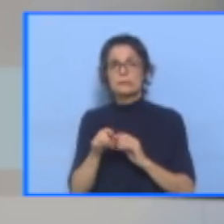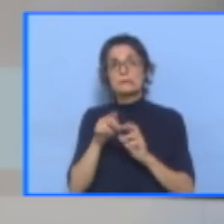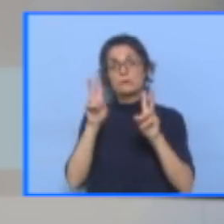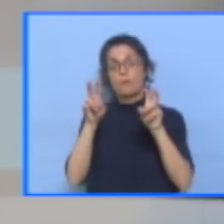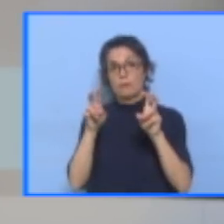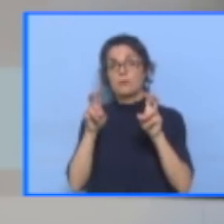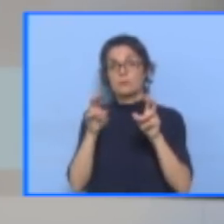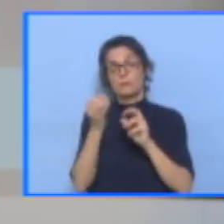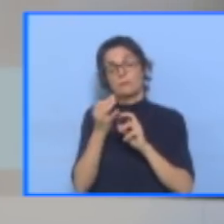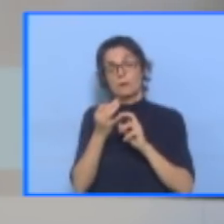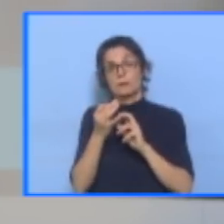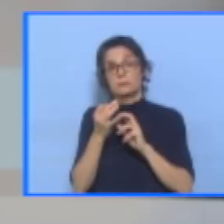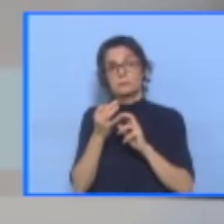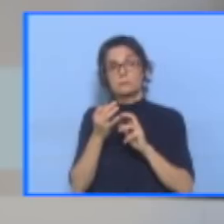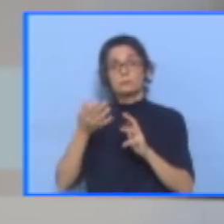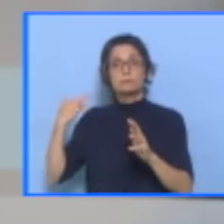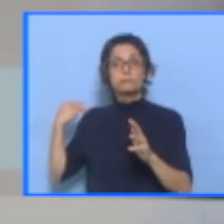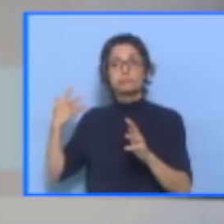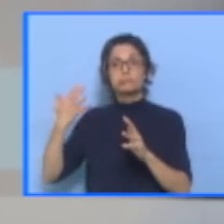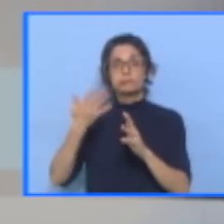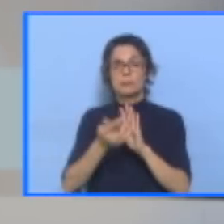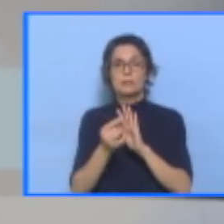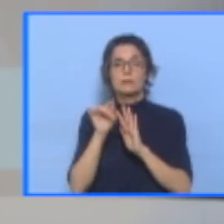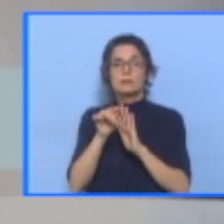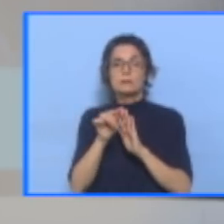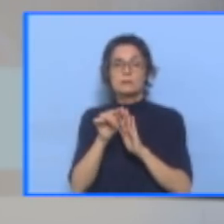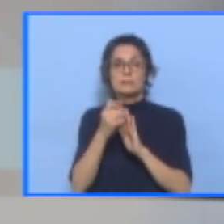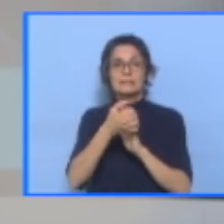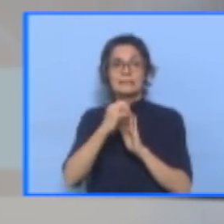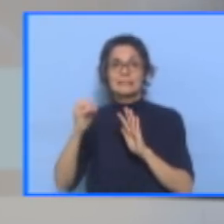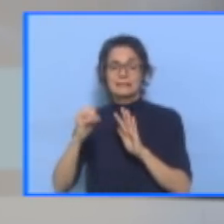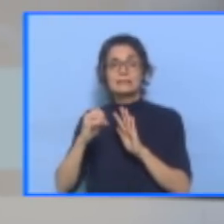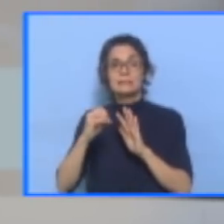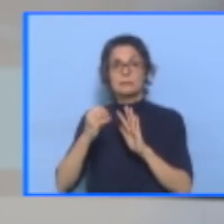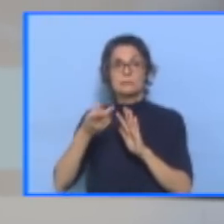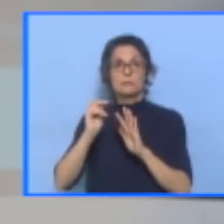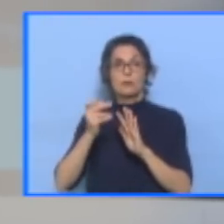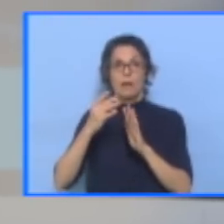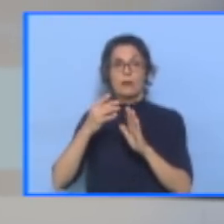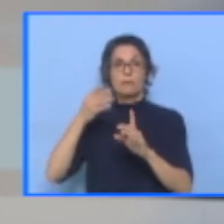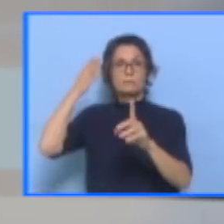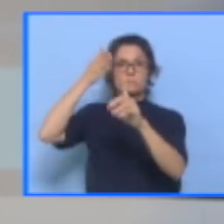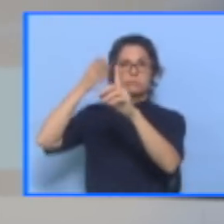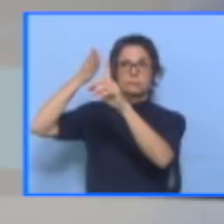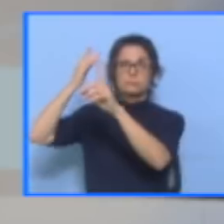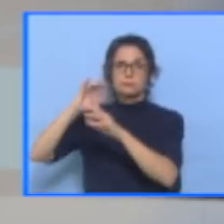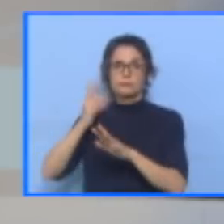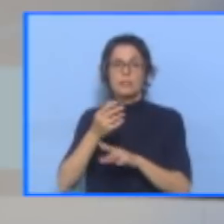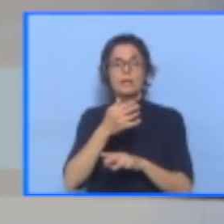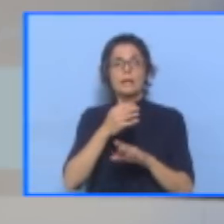um género, porque desde há 500 anos que surgiram primeiro, podemos dizer, centenas de utopias, e no século XX, é importante